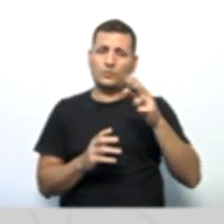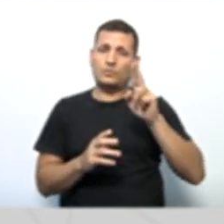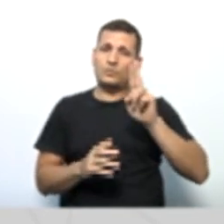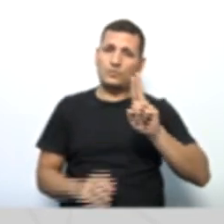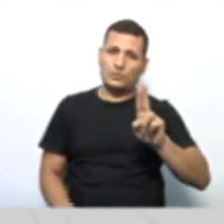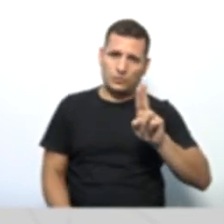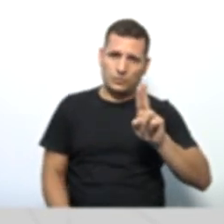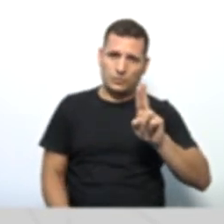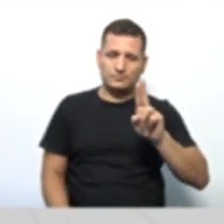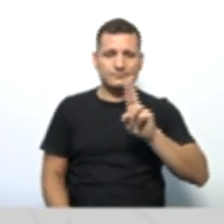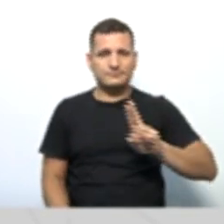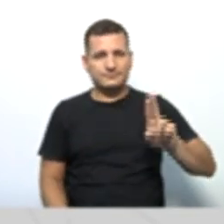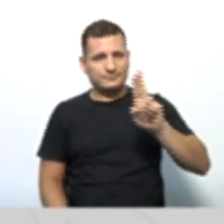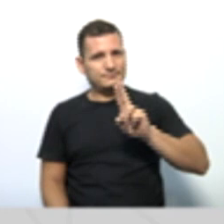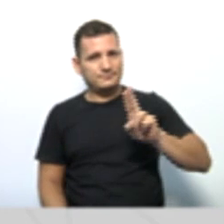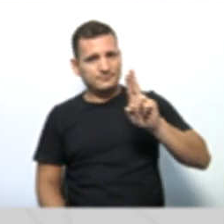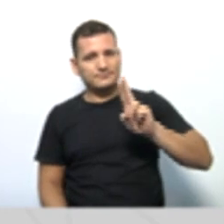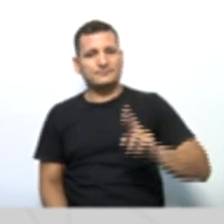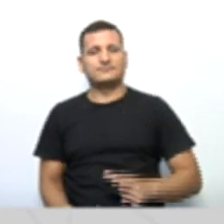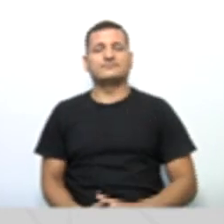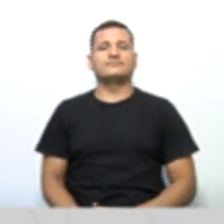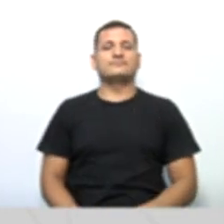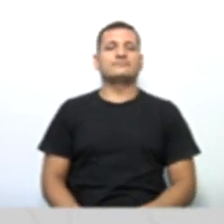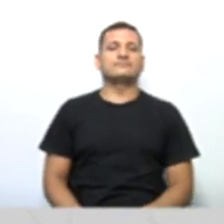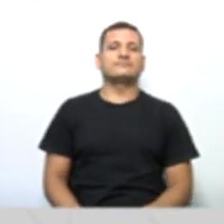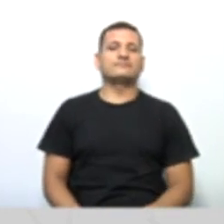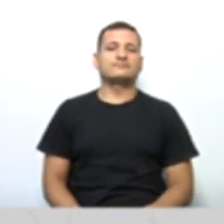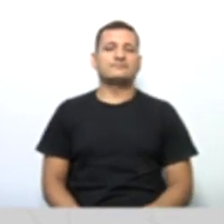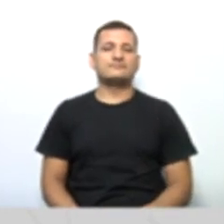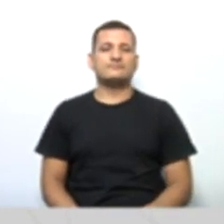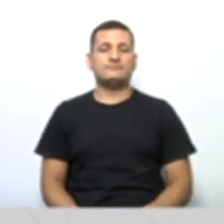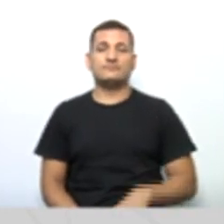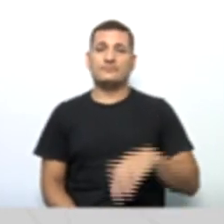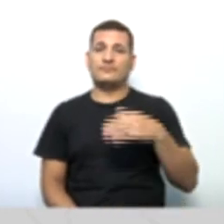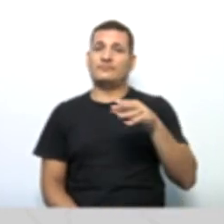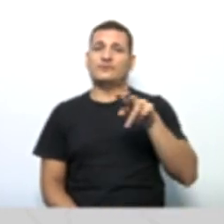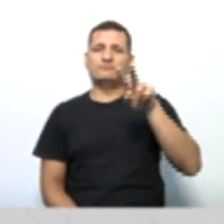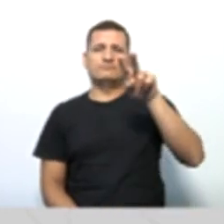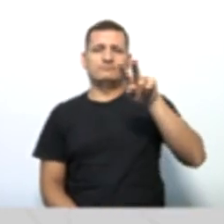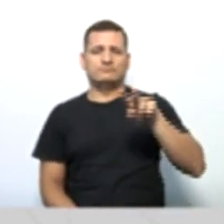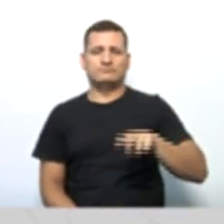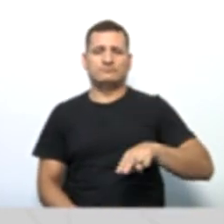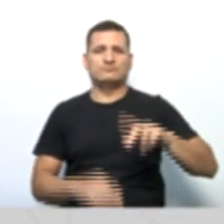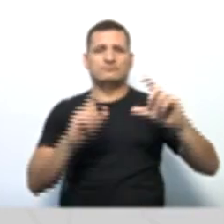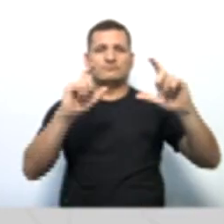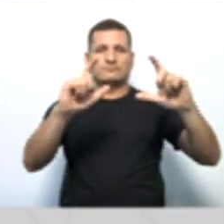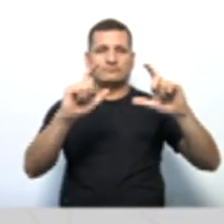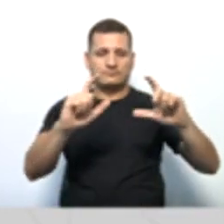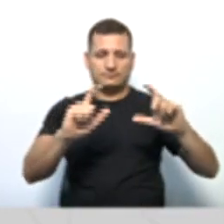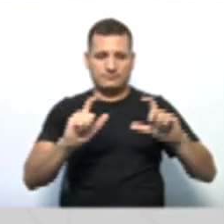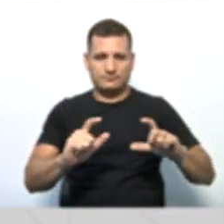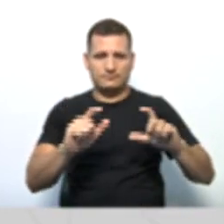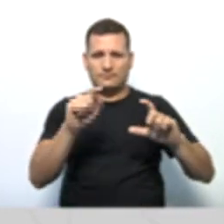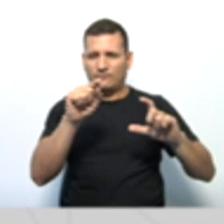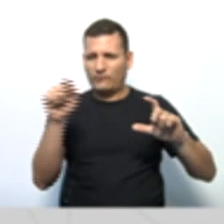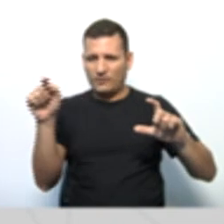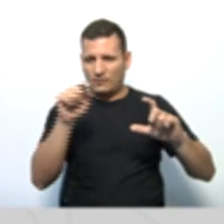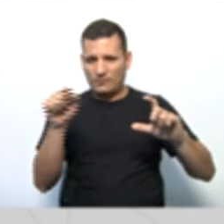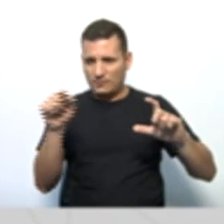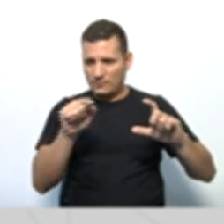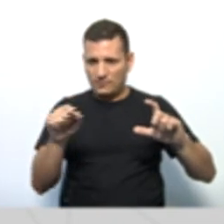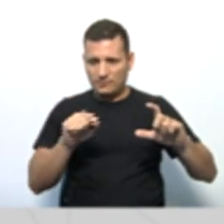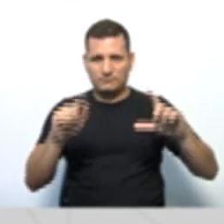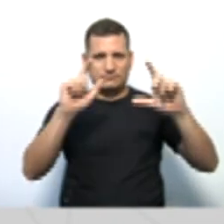ética utilitarista e K para a ética kantiana. Então vocês iam olhar as sentenças e aí vão escrever